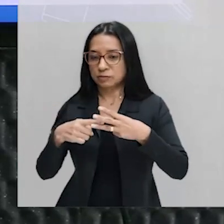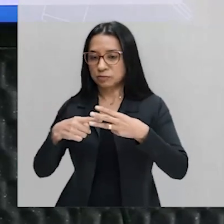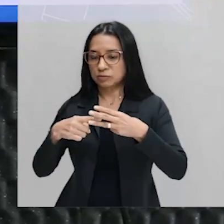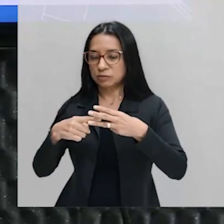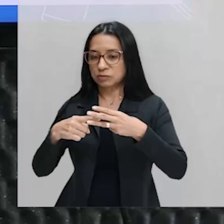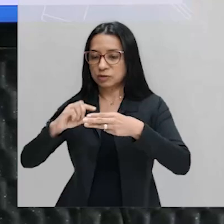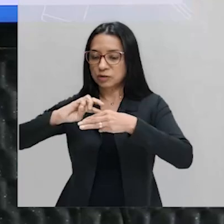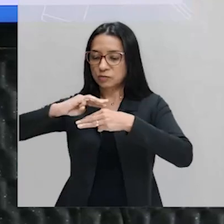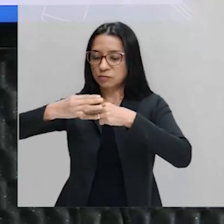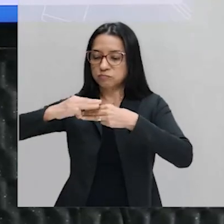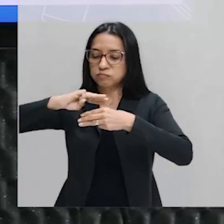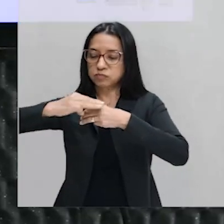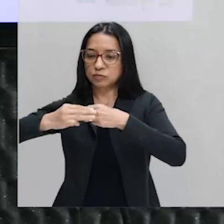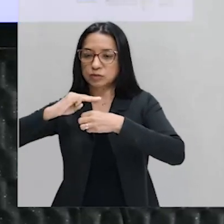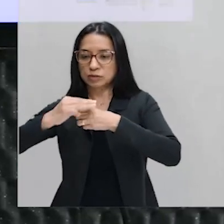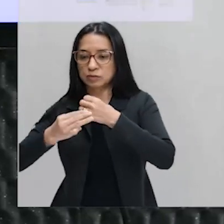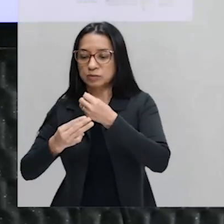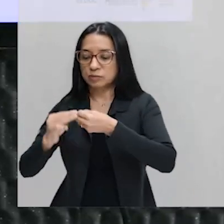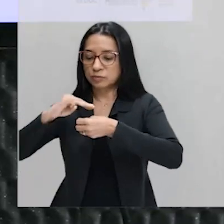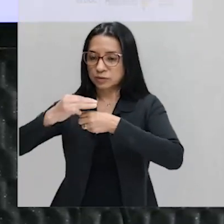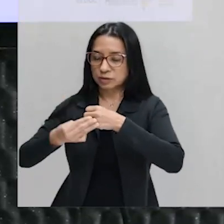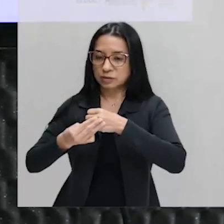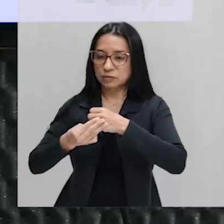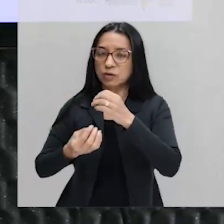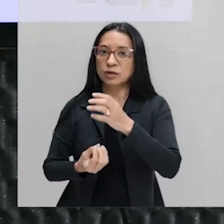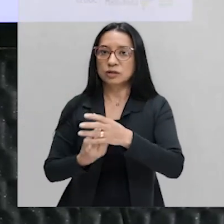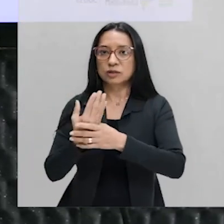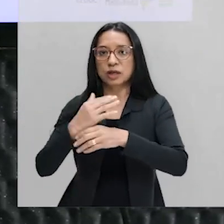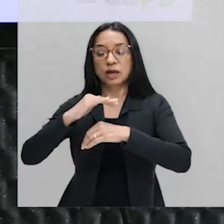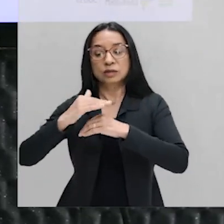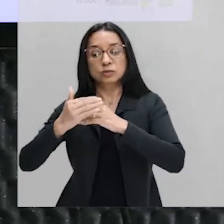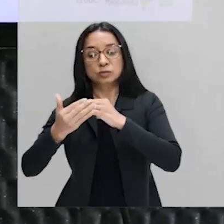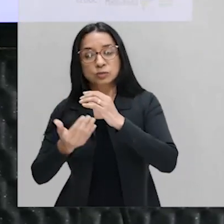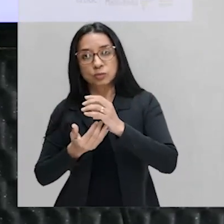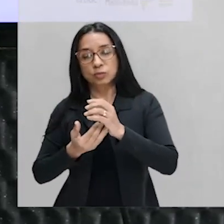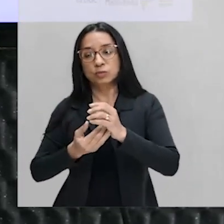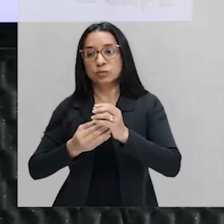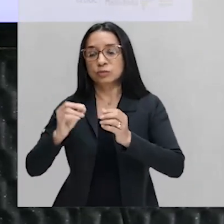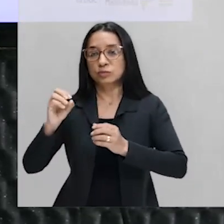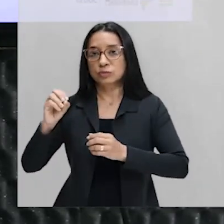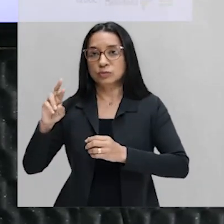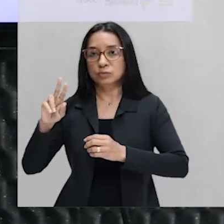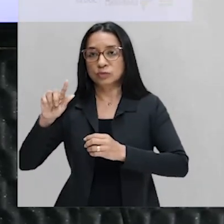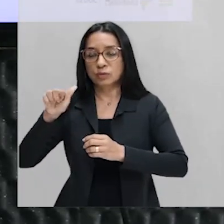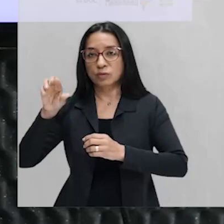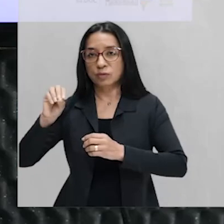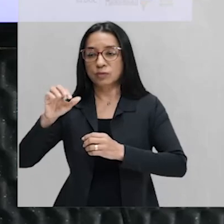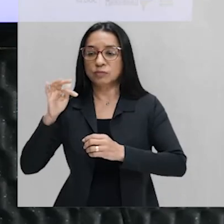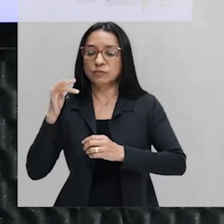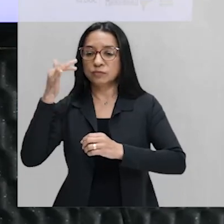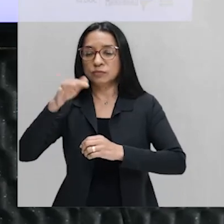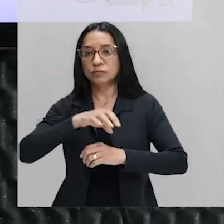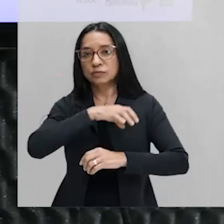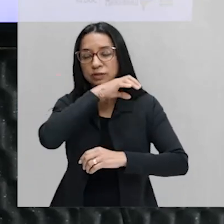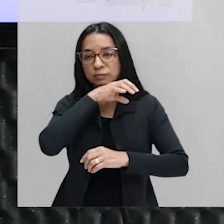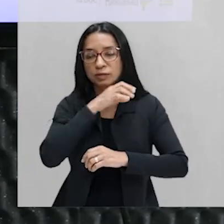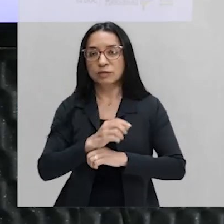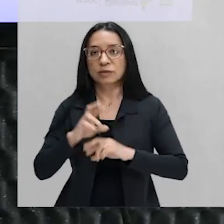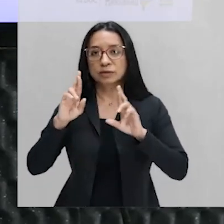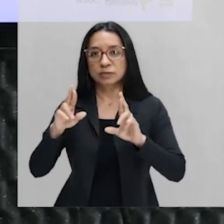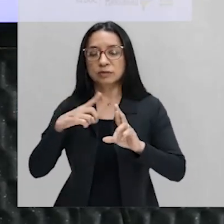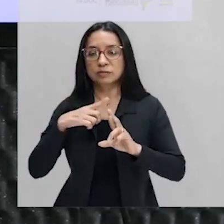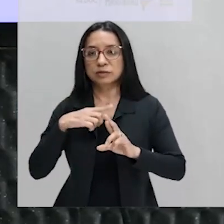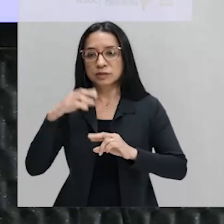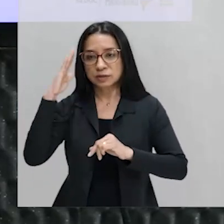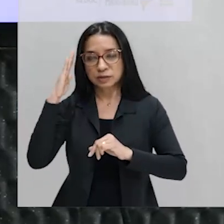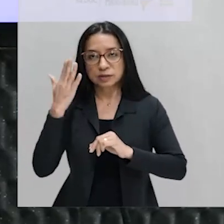embrionários vão dar origem a todos os órgãos do futuro animal. Então, espero que vocês tenham entendido a aula de hoje. A